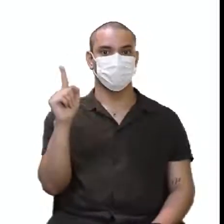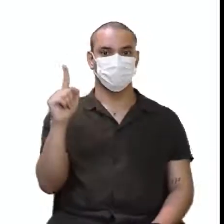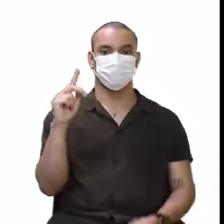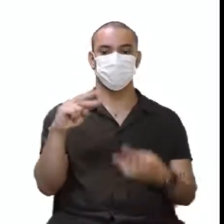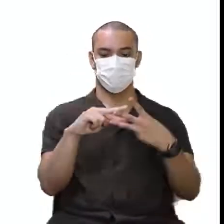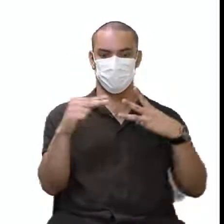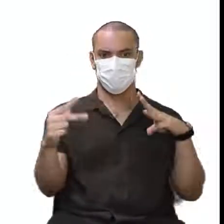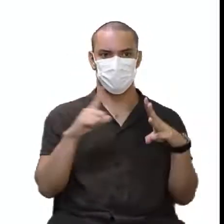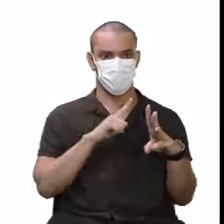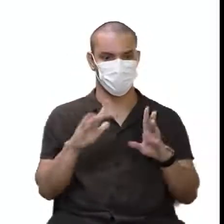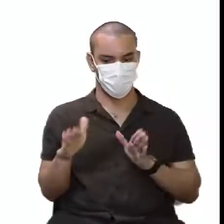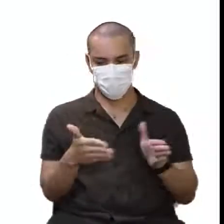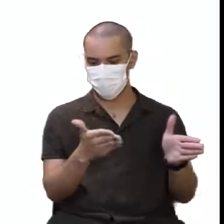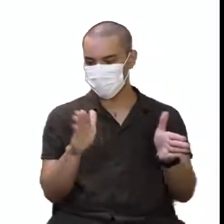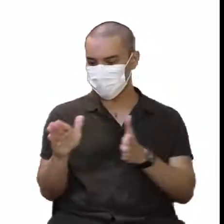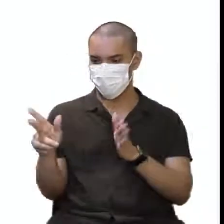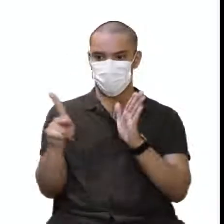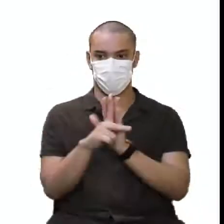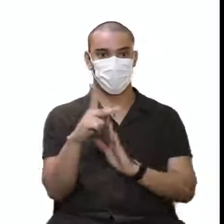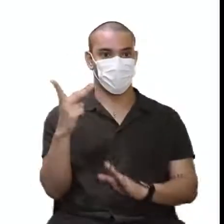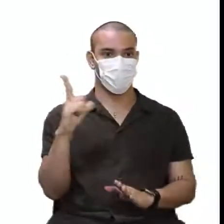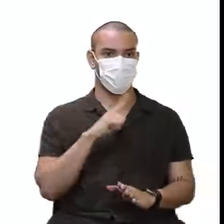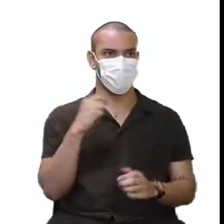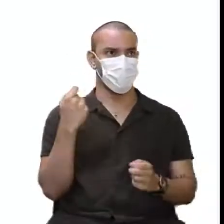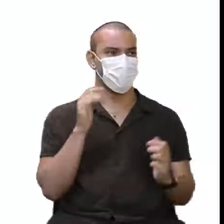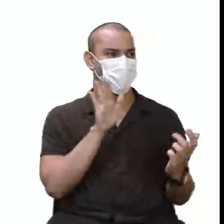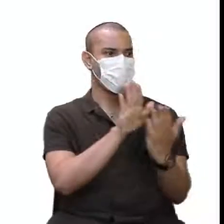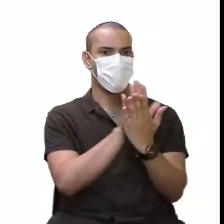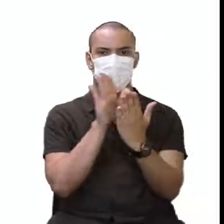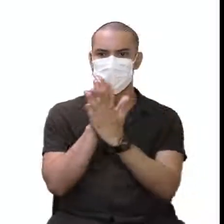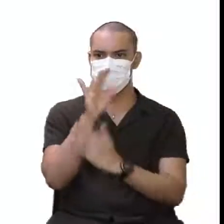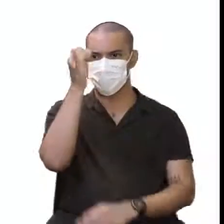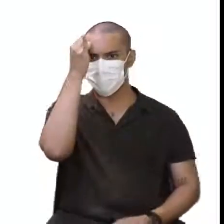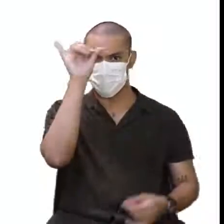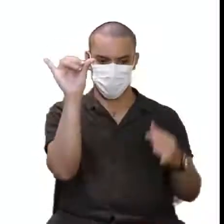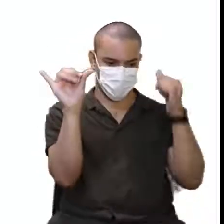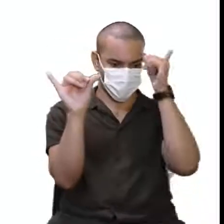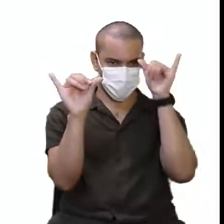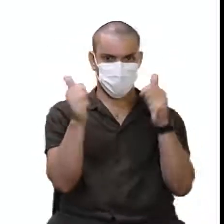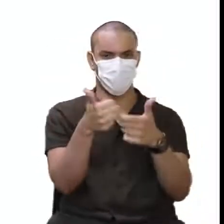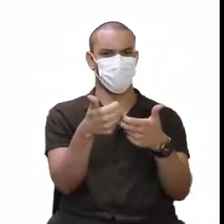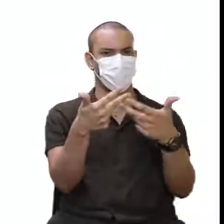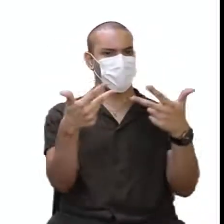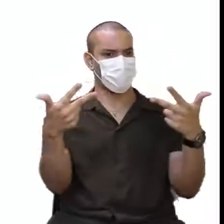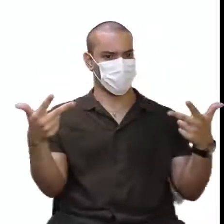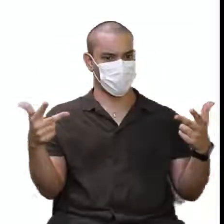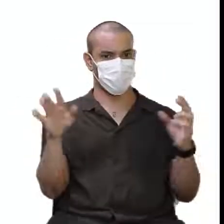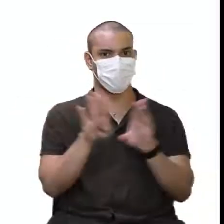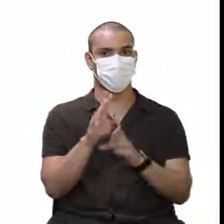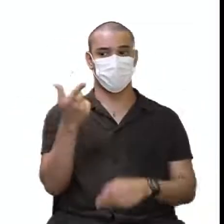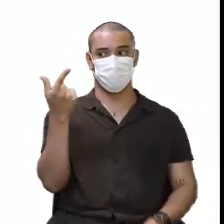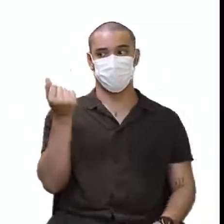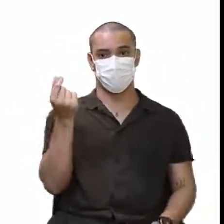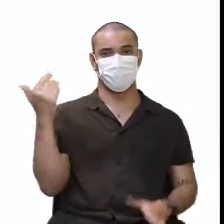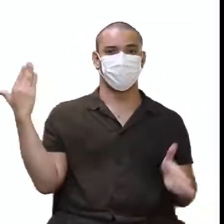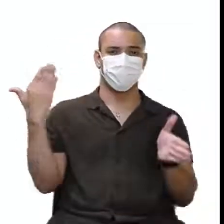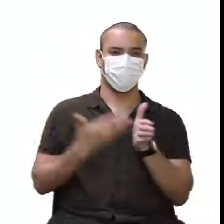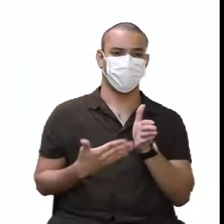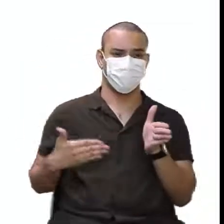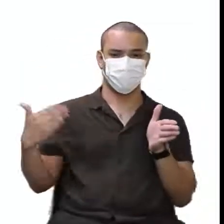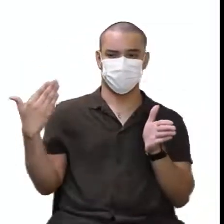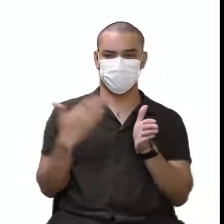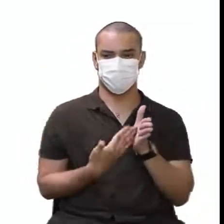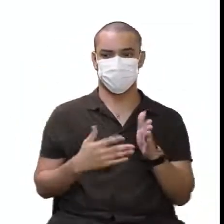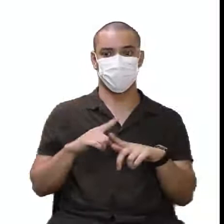teve os seus percursos aí, né? Teve que driblar muita coisa, né? Uma das questões foi a questão financeira, tá